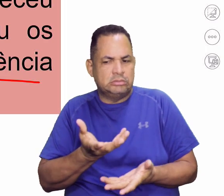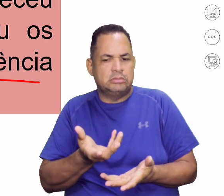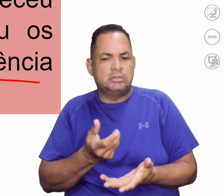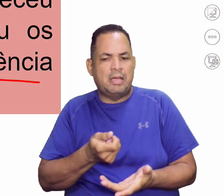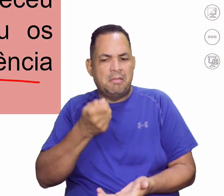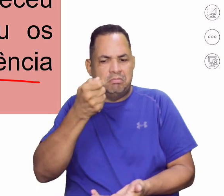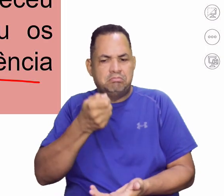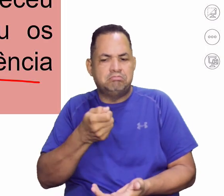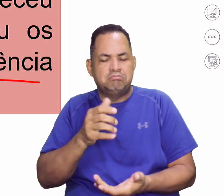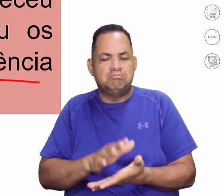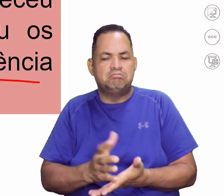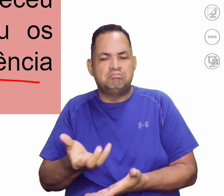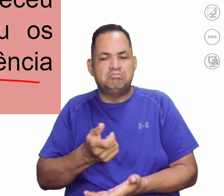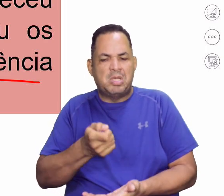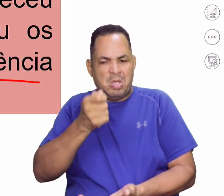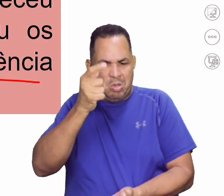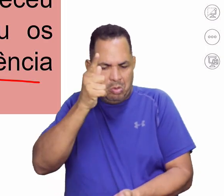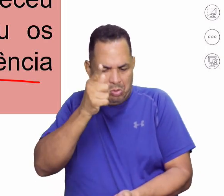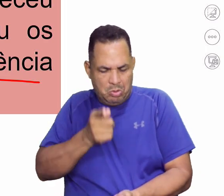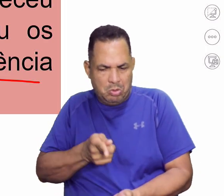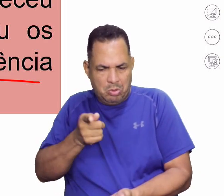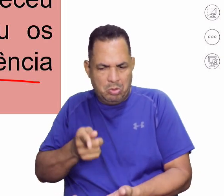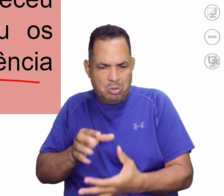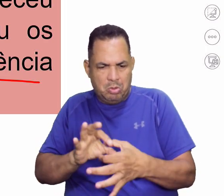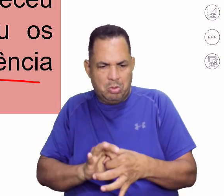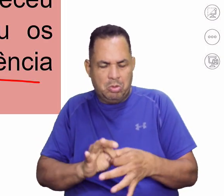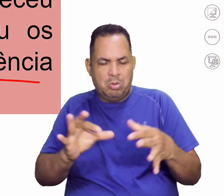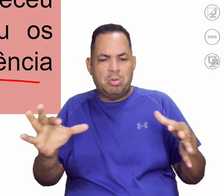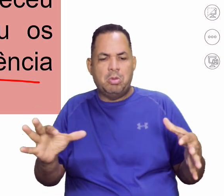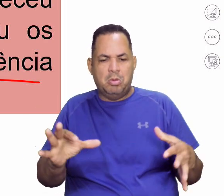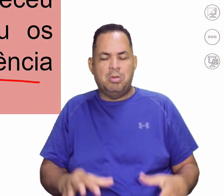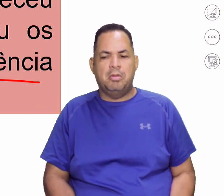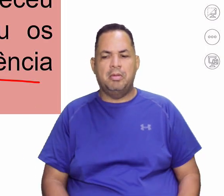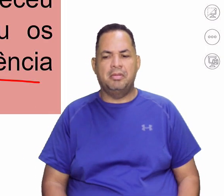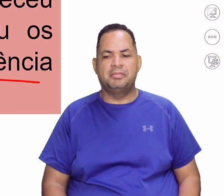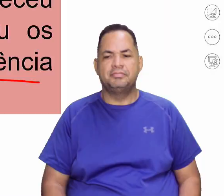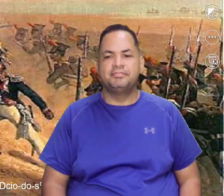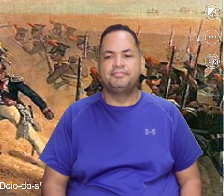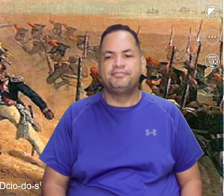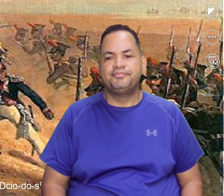exigir independência e autodeterminação.